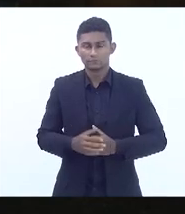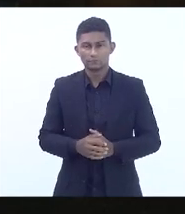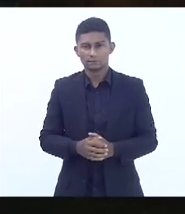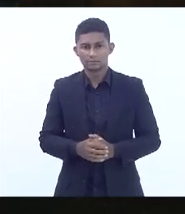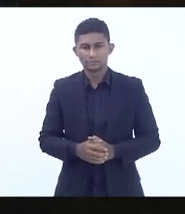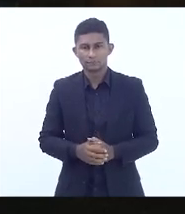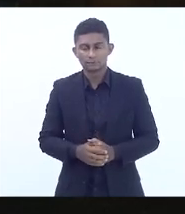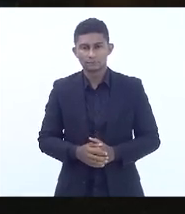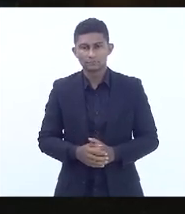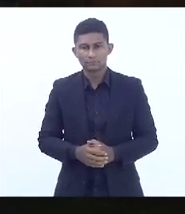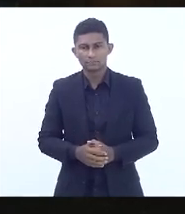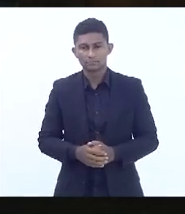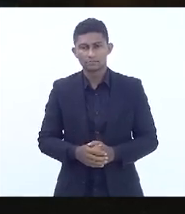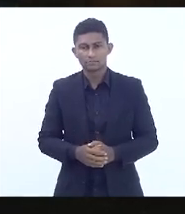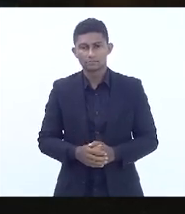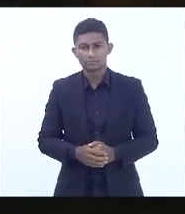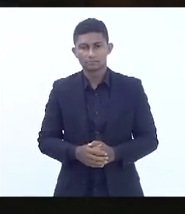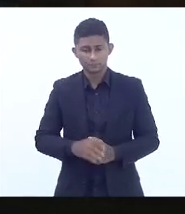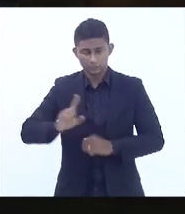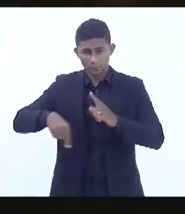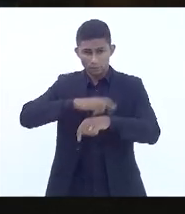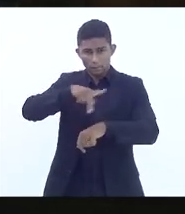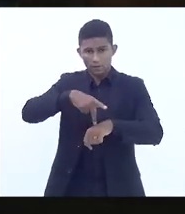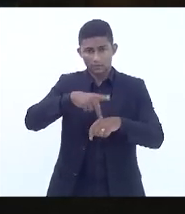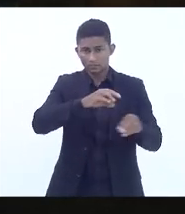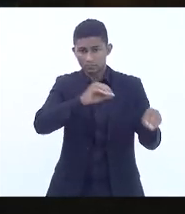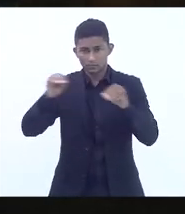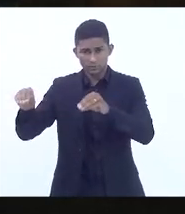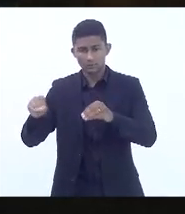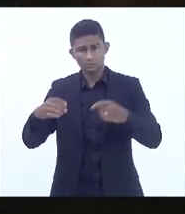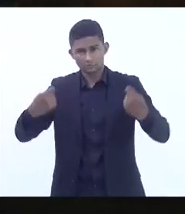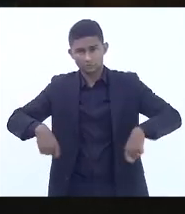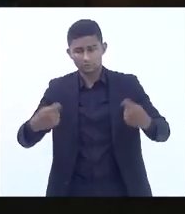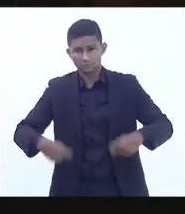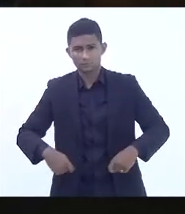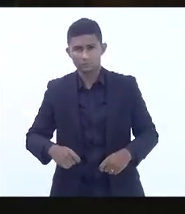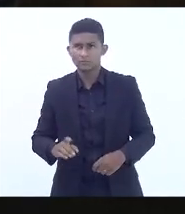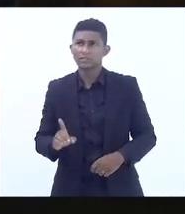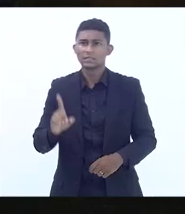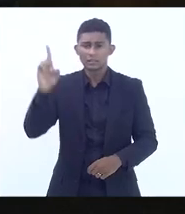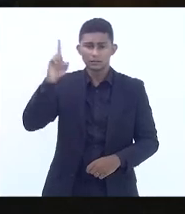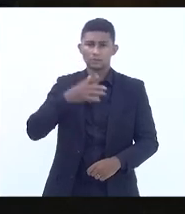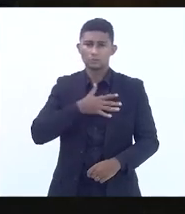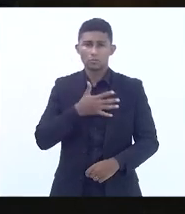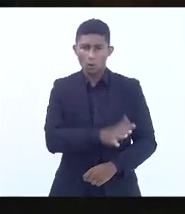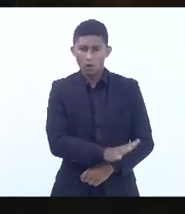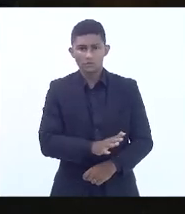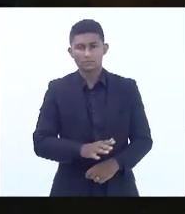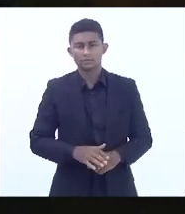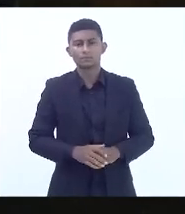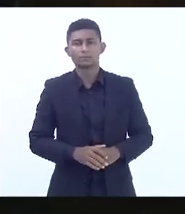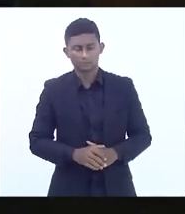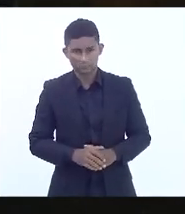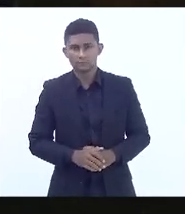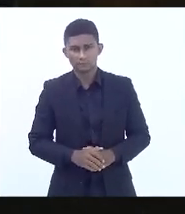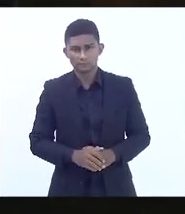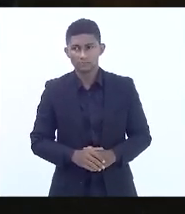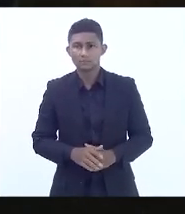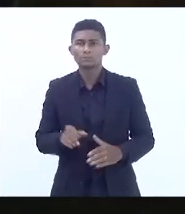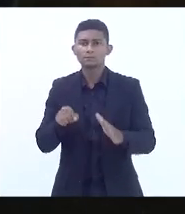Gay transmite muita doença e realmente tem que sair do país. Entendi. Fala que Deus não gosta de gay, Deus não gosta de... Pergunta pra